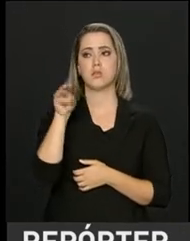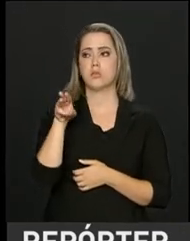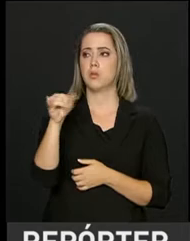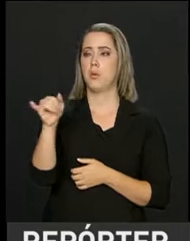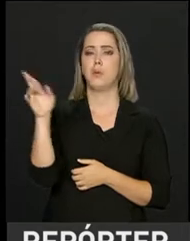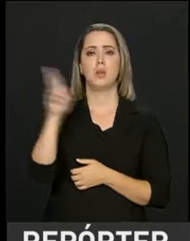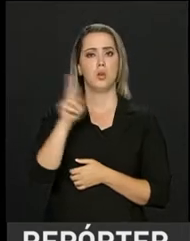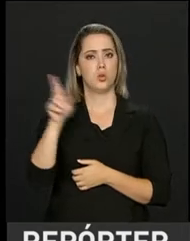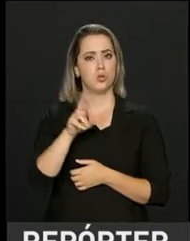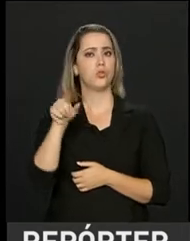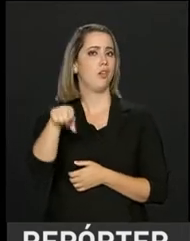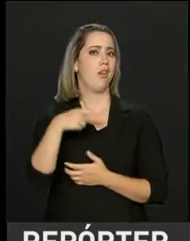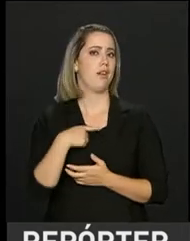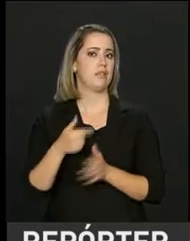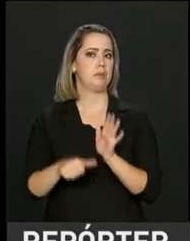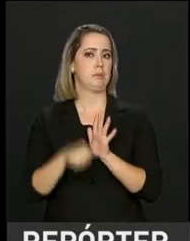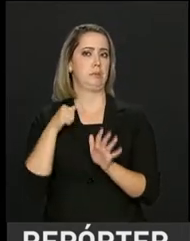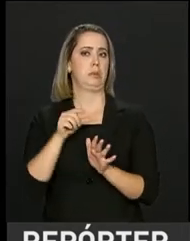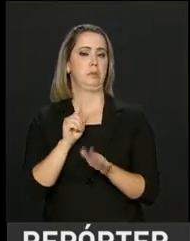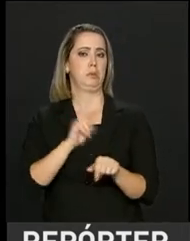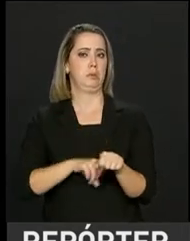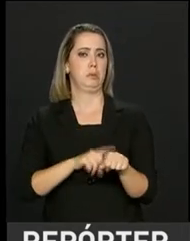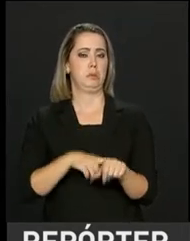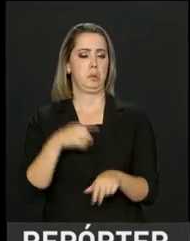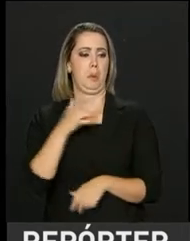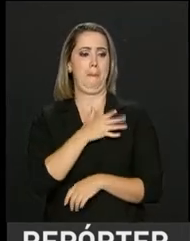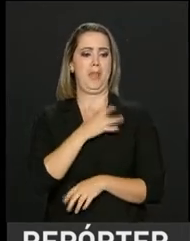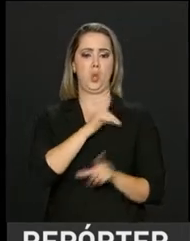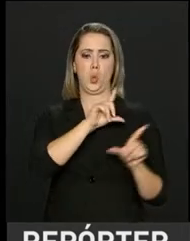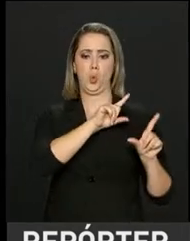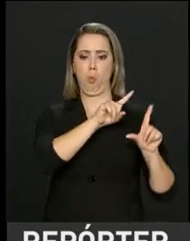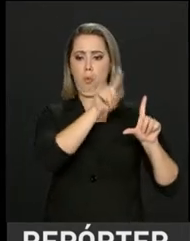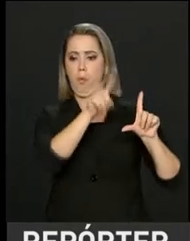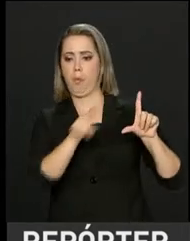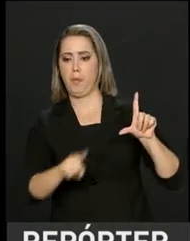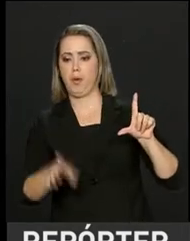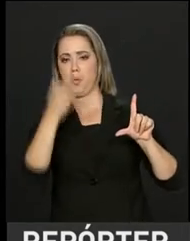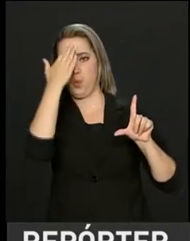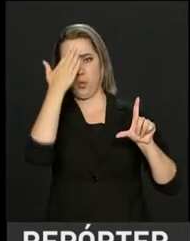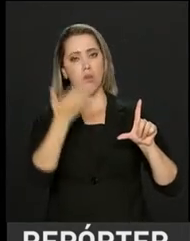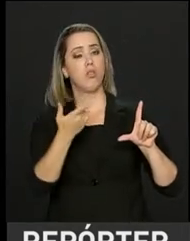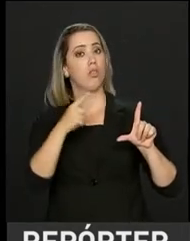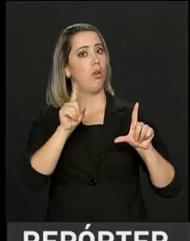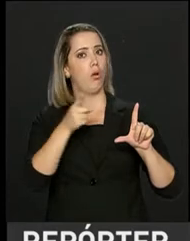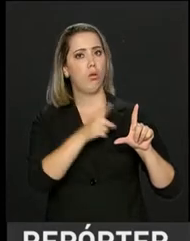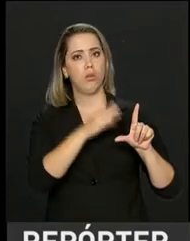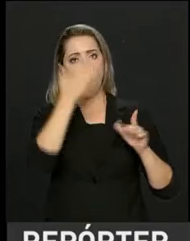num primeiro momento alguns temer era o que ia cair muito mais não subiu